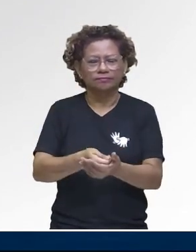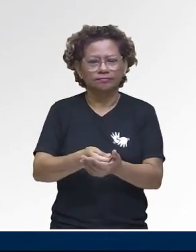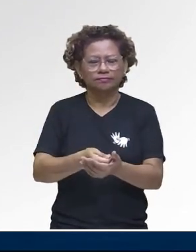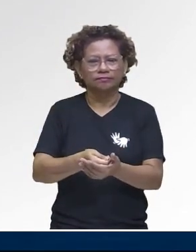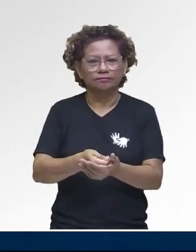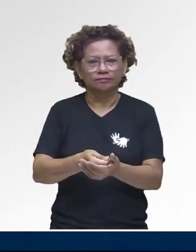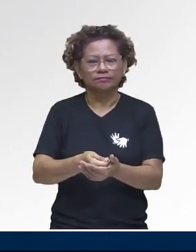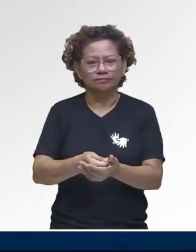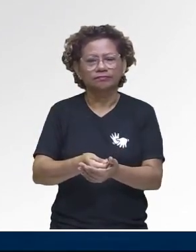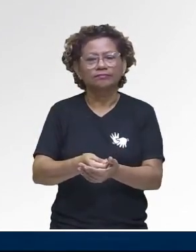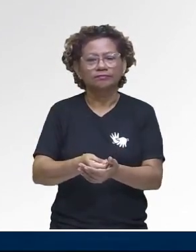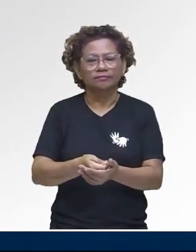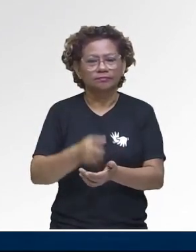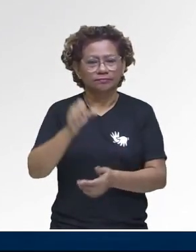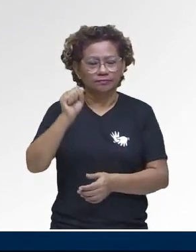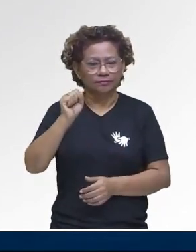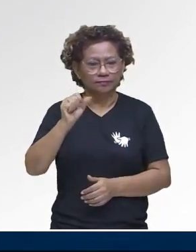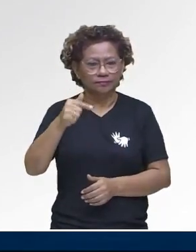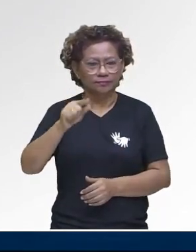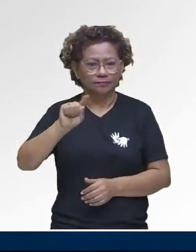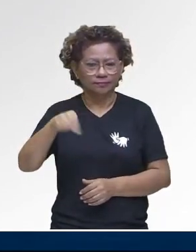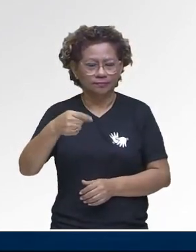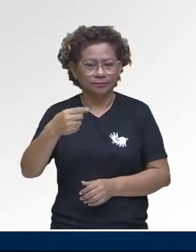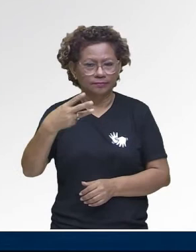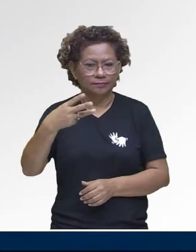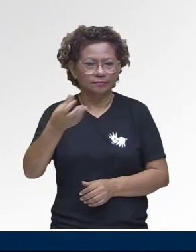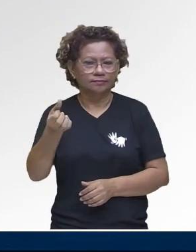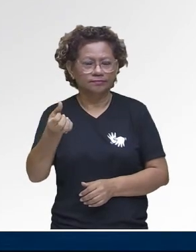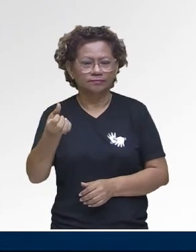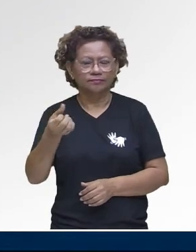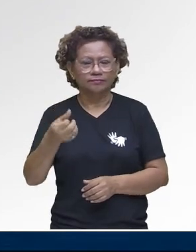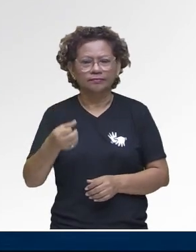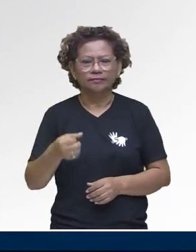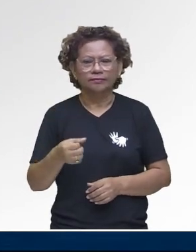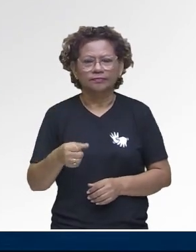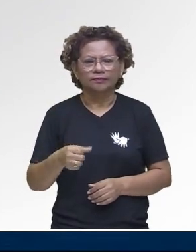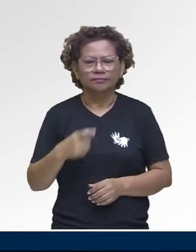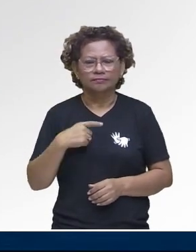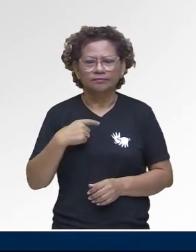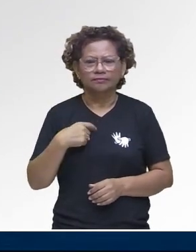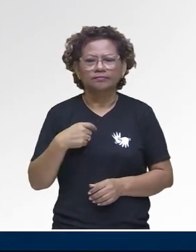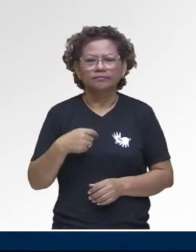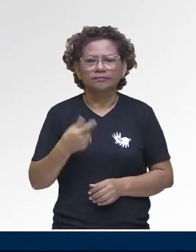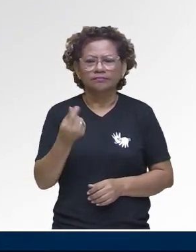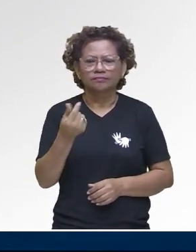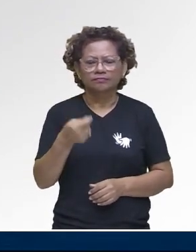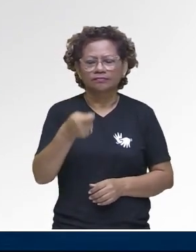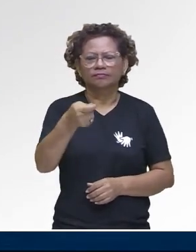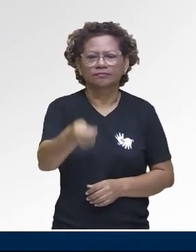87,36 com uma cédula de R$ 100. Quantos reais ele recebeu de troco?